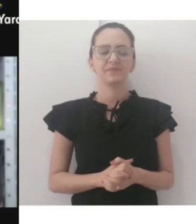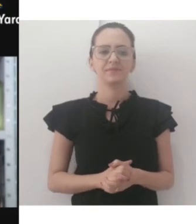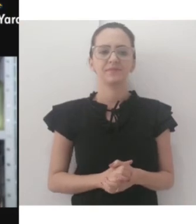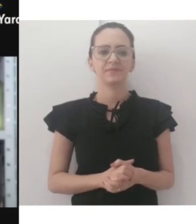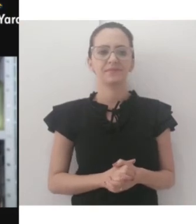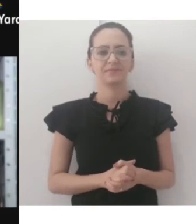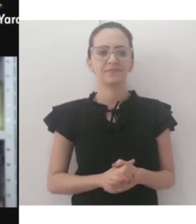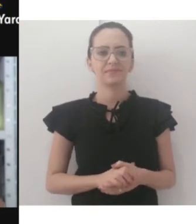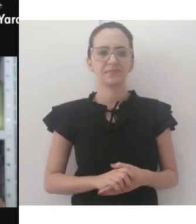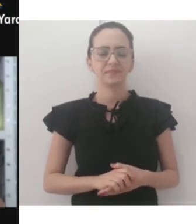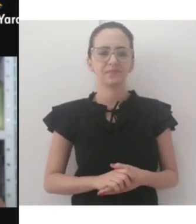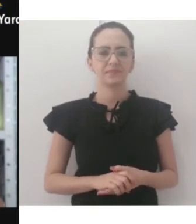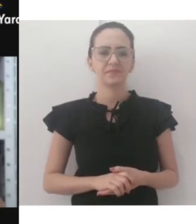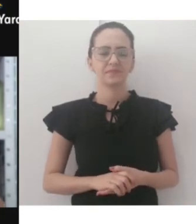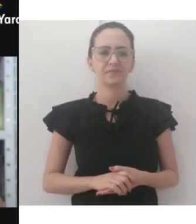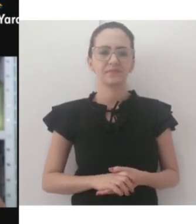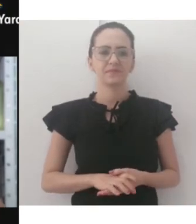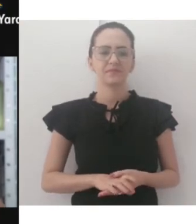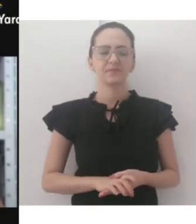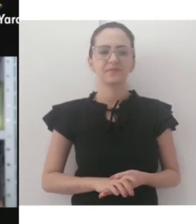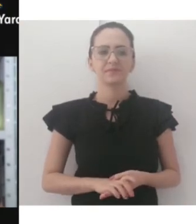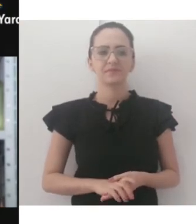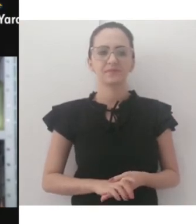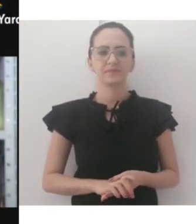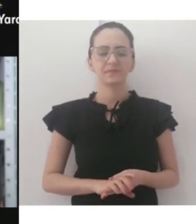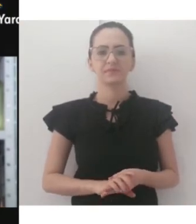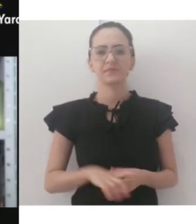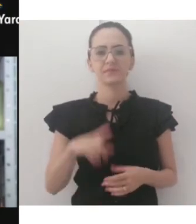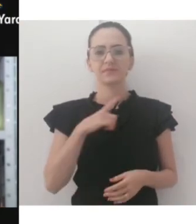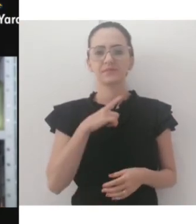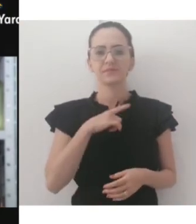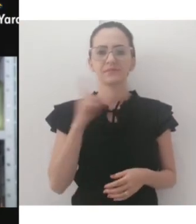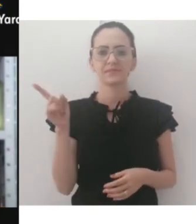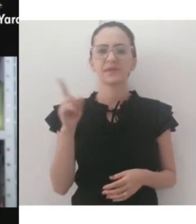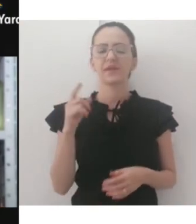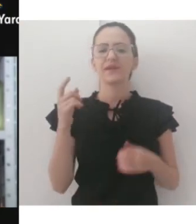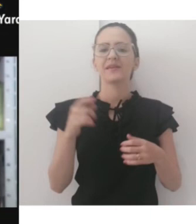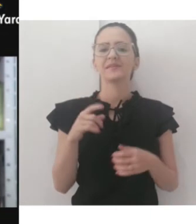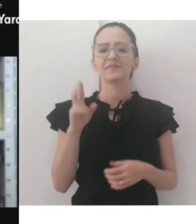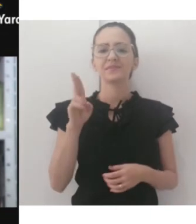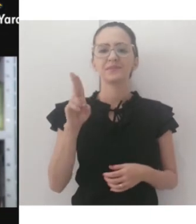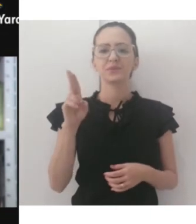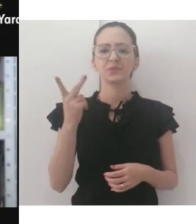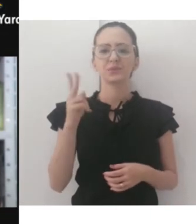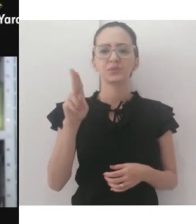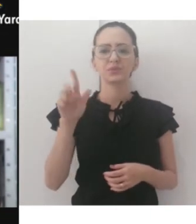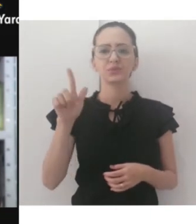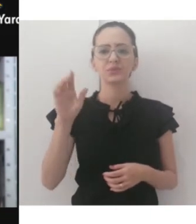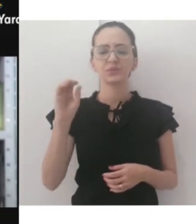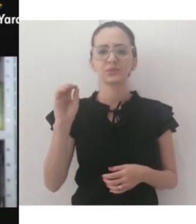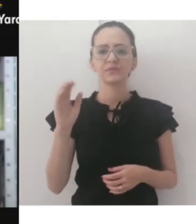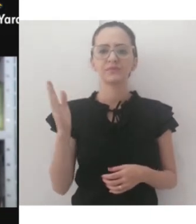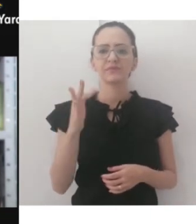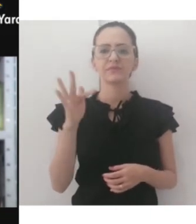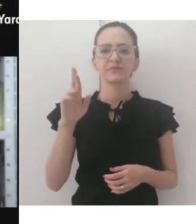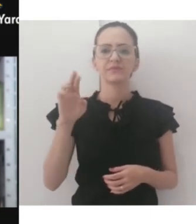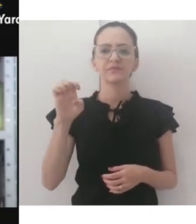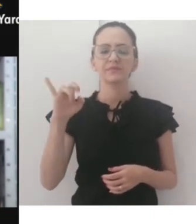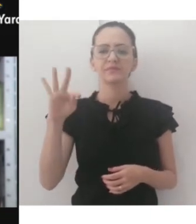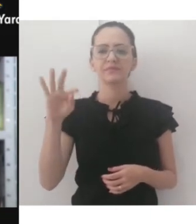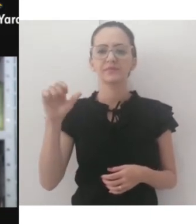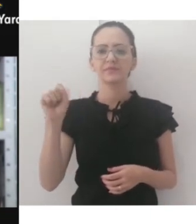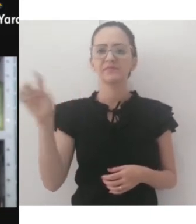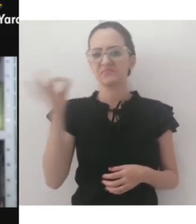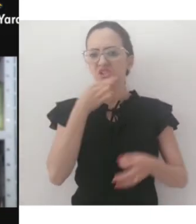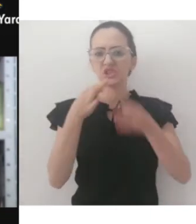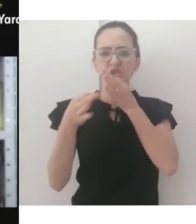chegar lá. Karina, olha só, tem um rapaz que eu gosto muito das dicas dele, que é o Hugo Freitas. Ele é um